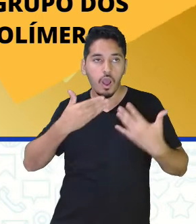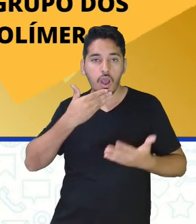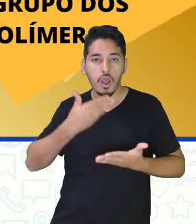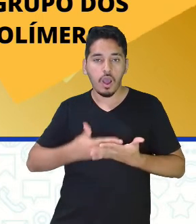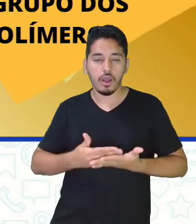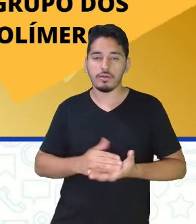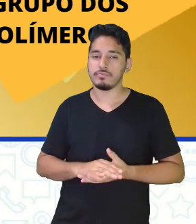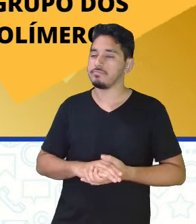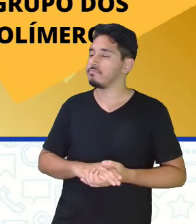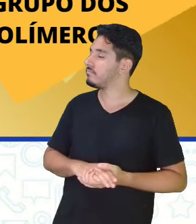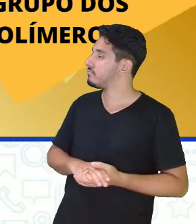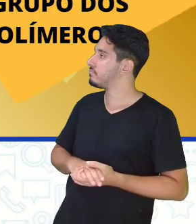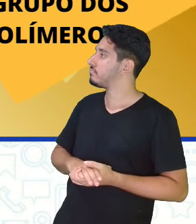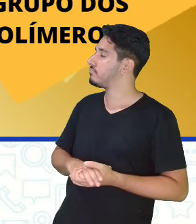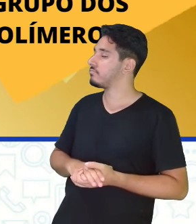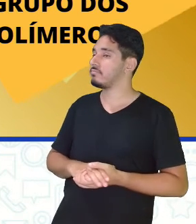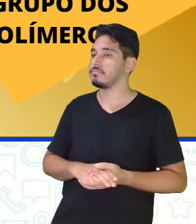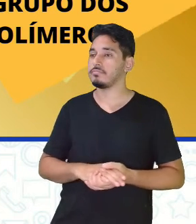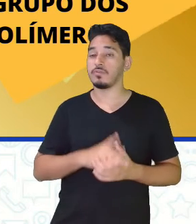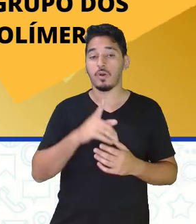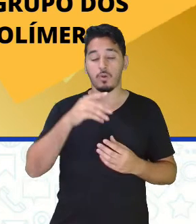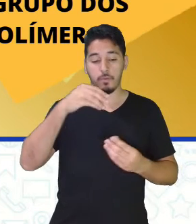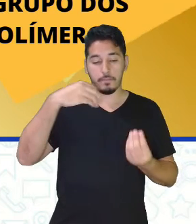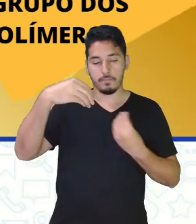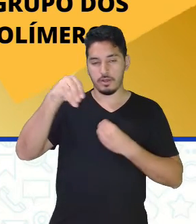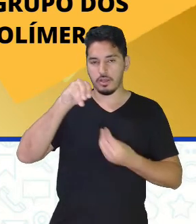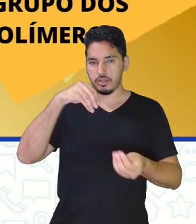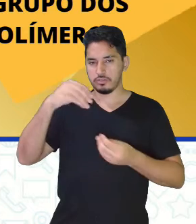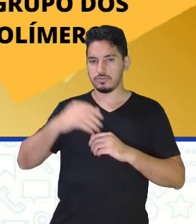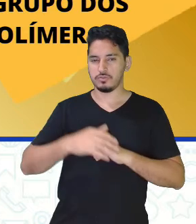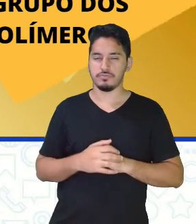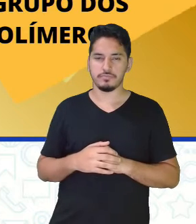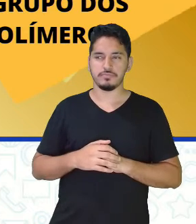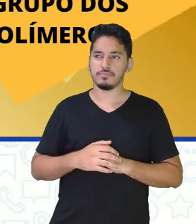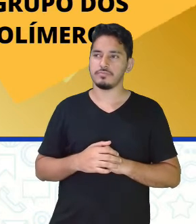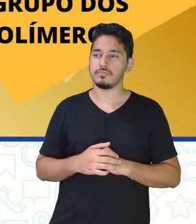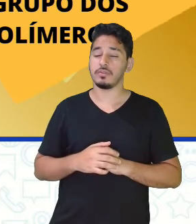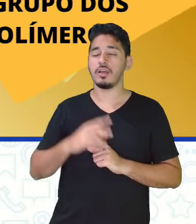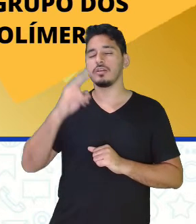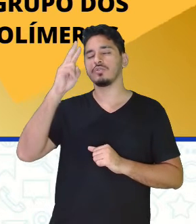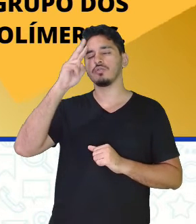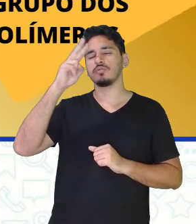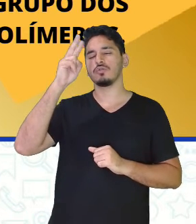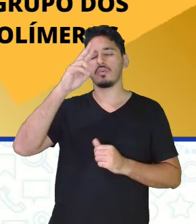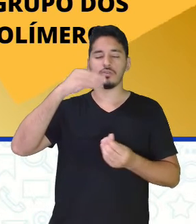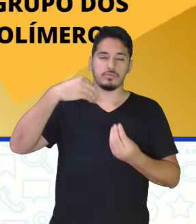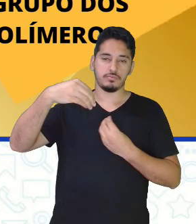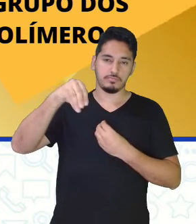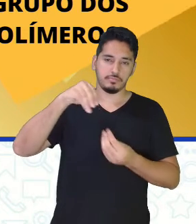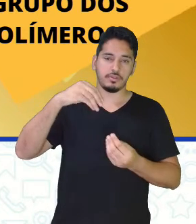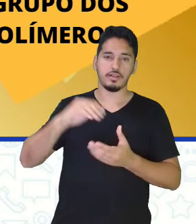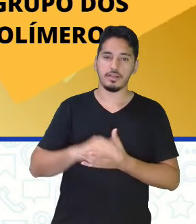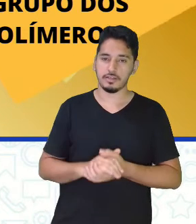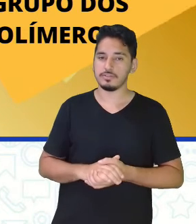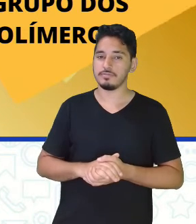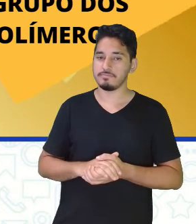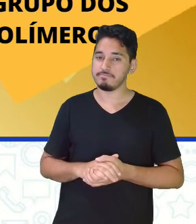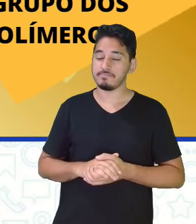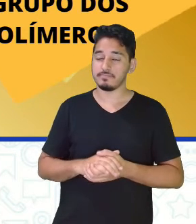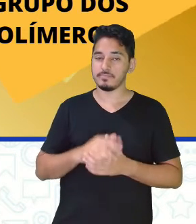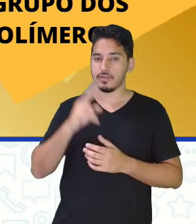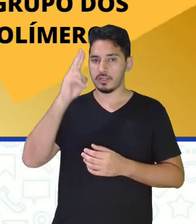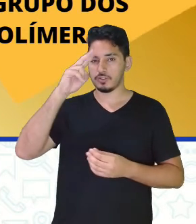Vamos lá? Então, aí no plástico, olha o que eu tenho. Um pouquinho da história, né? A história